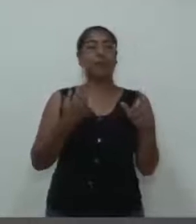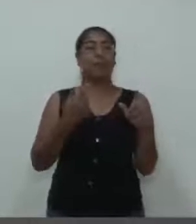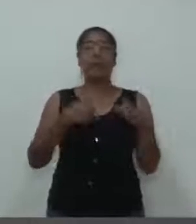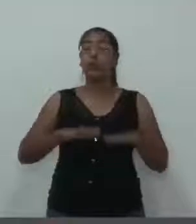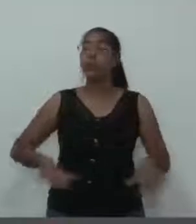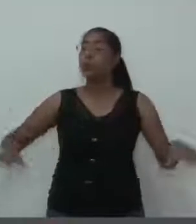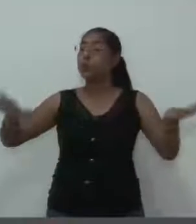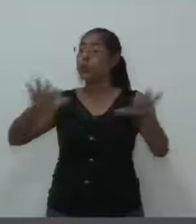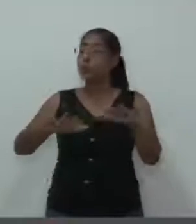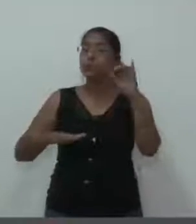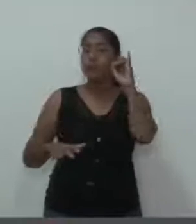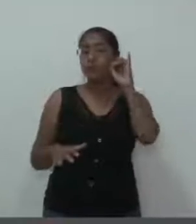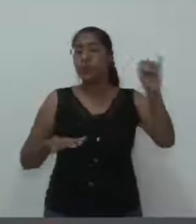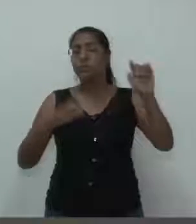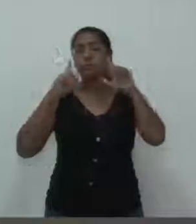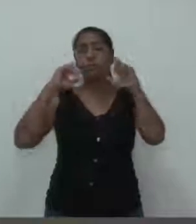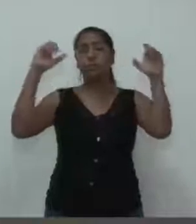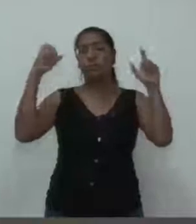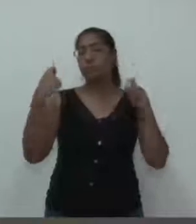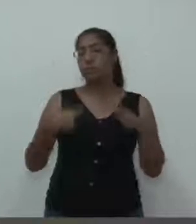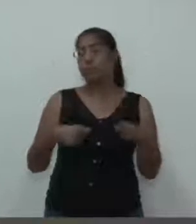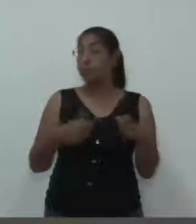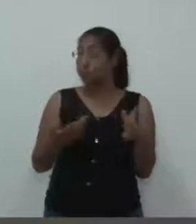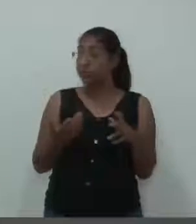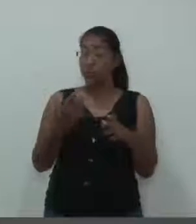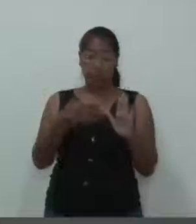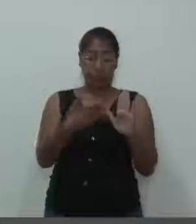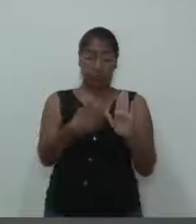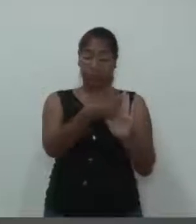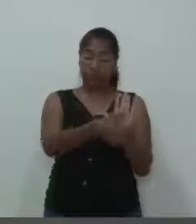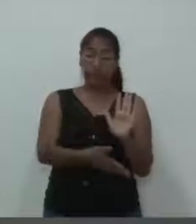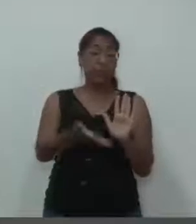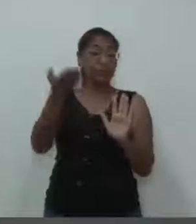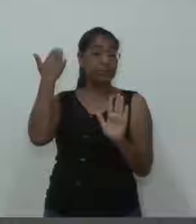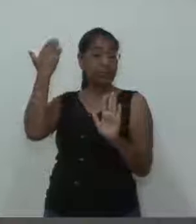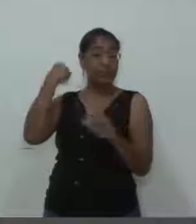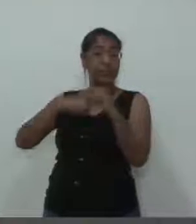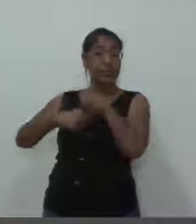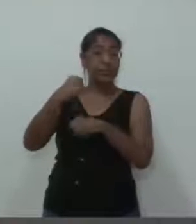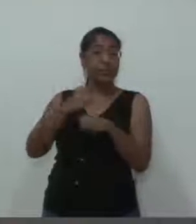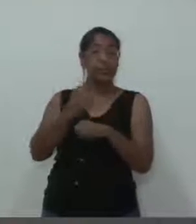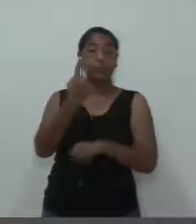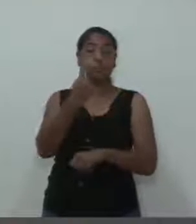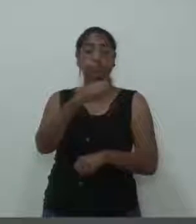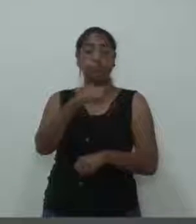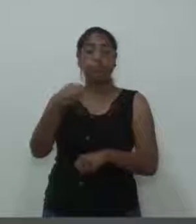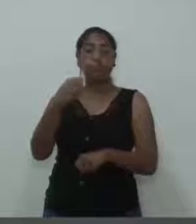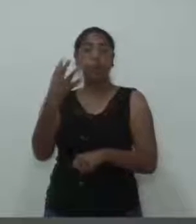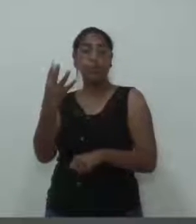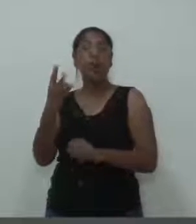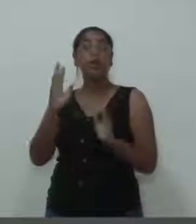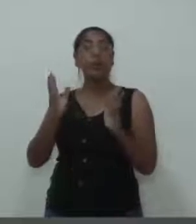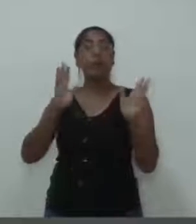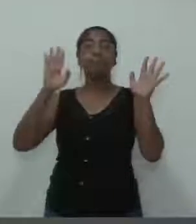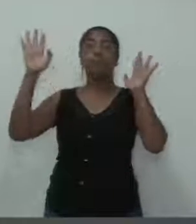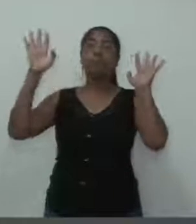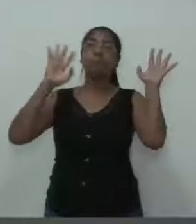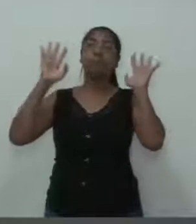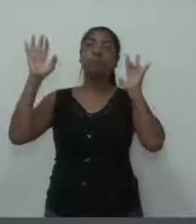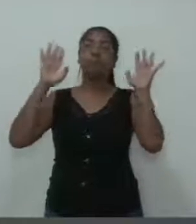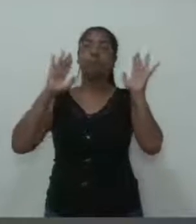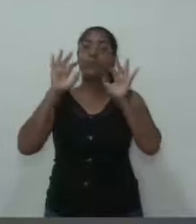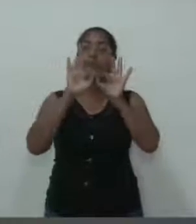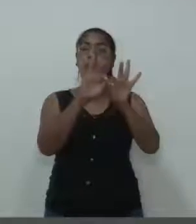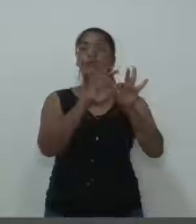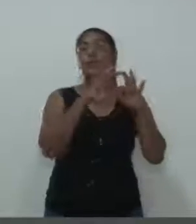diante das violências. Então, olha que interessante. Em 1994, já existia reflexão para a gente repensar, para a